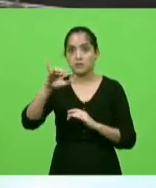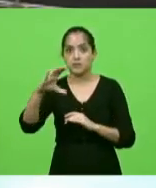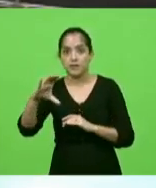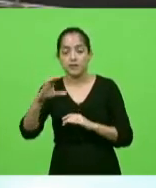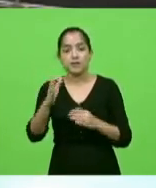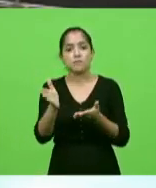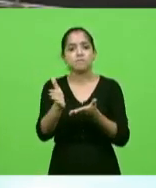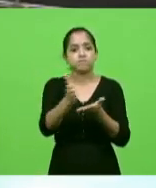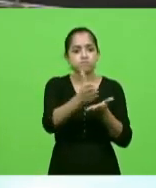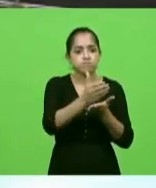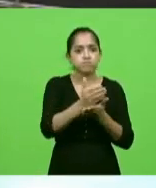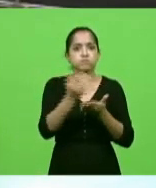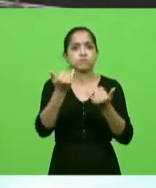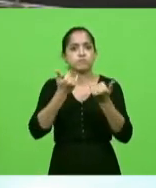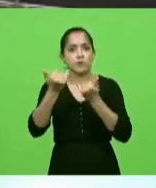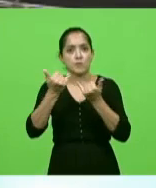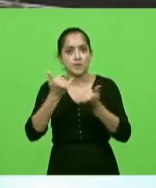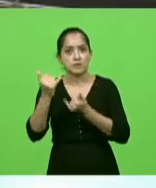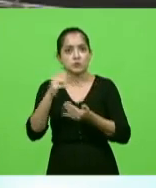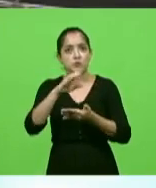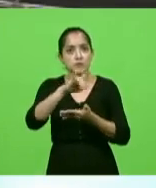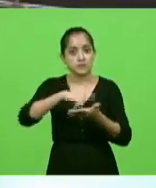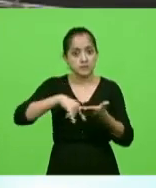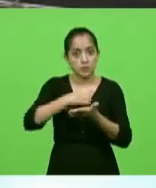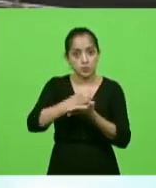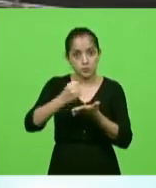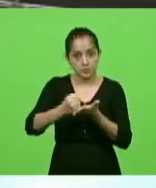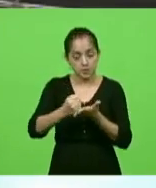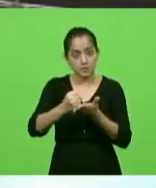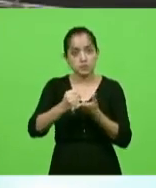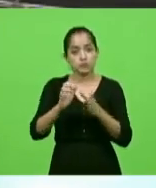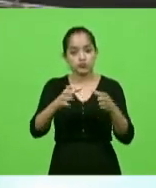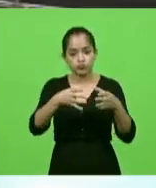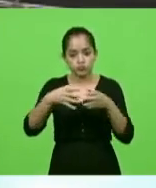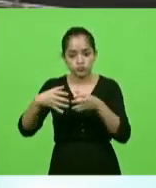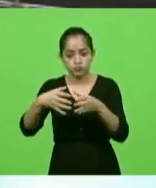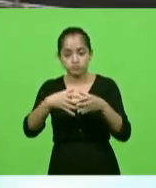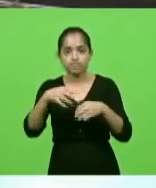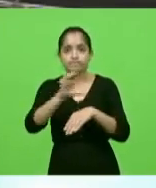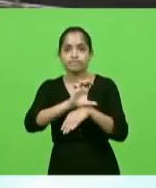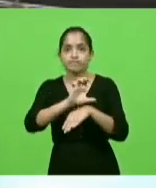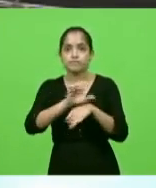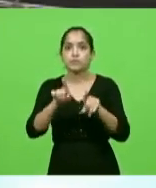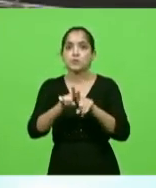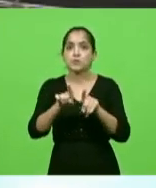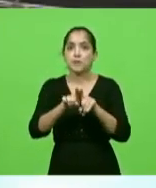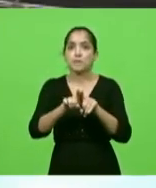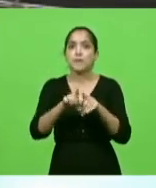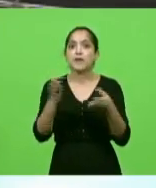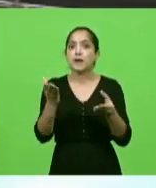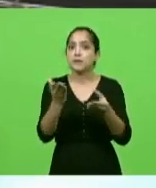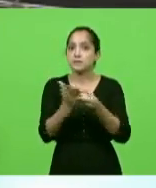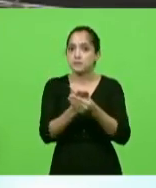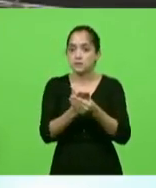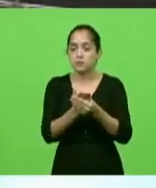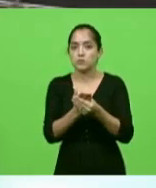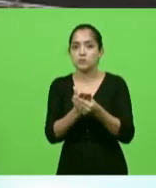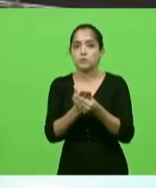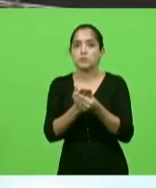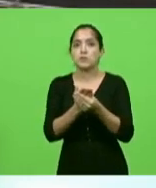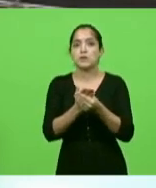colherem informações acerca da medida contratação junto aos órgãos de estado bem como ajuizou ação cautelar